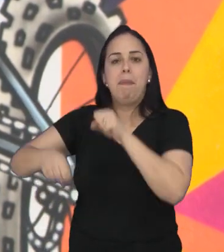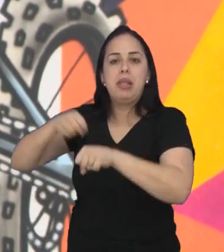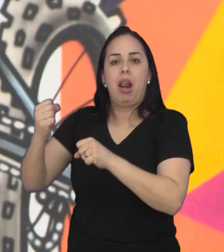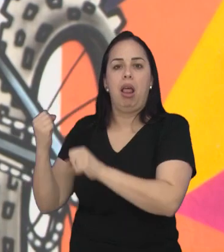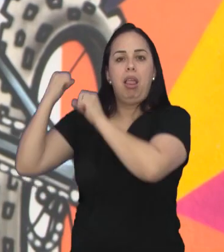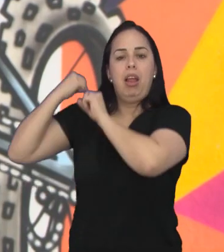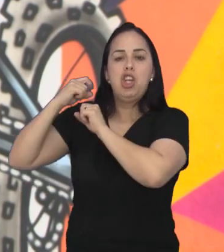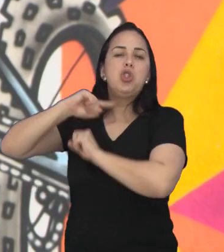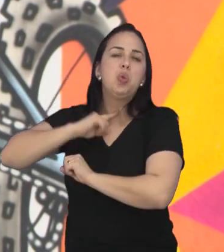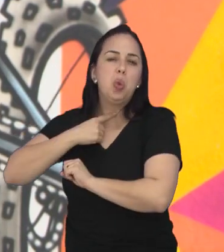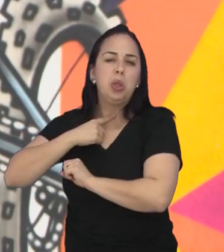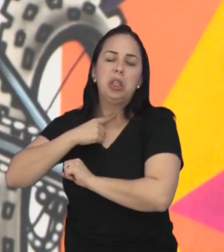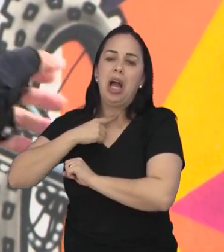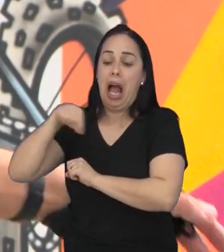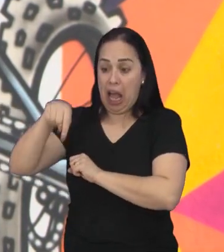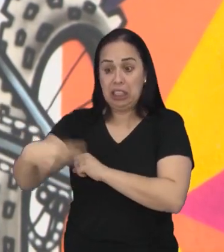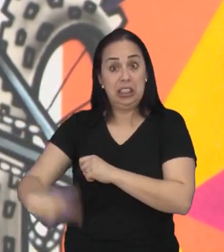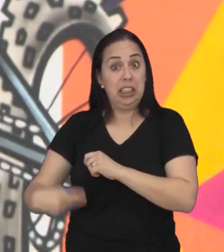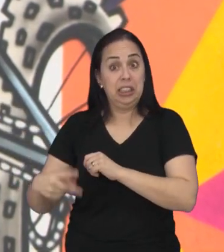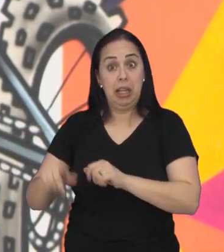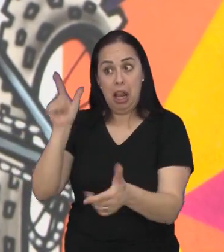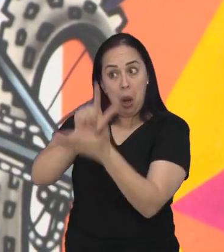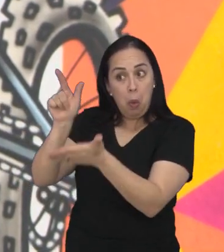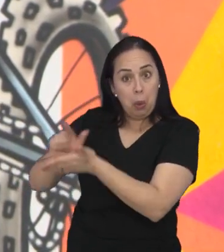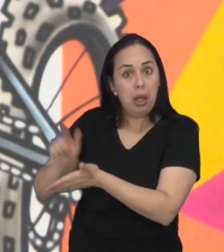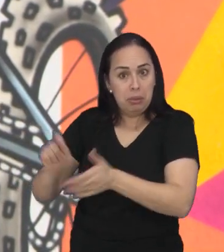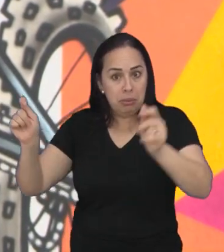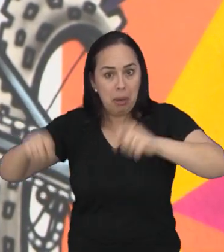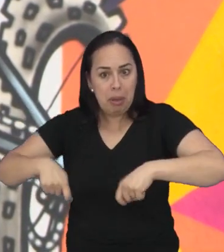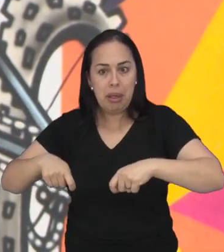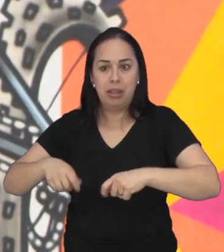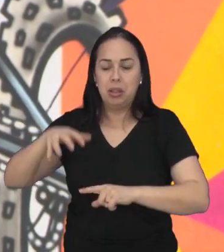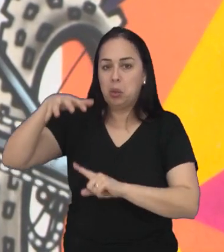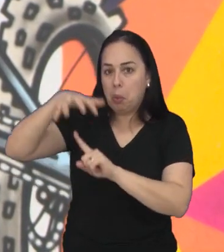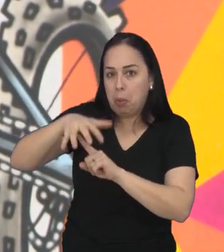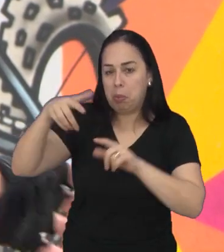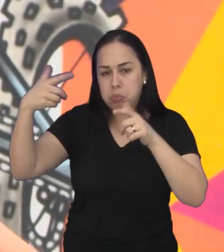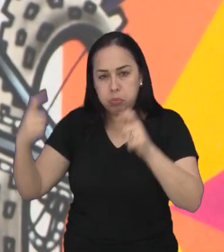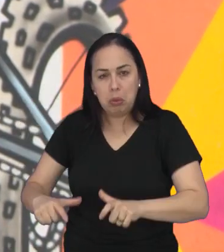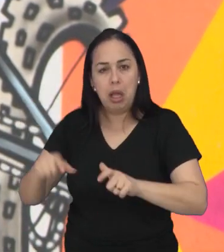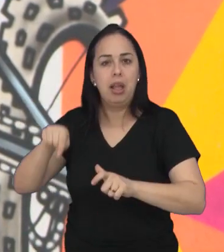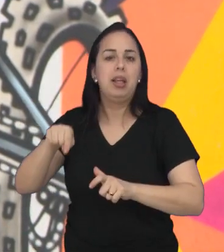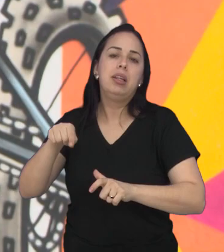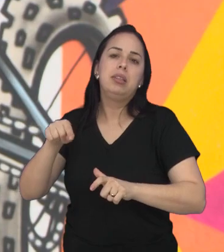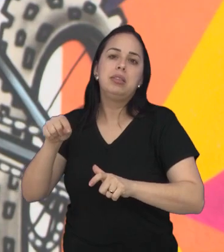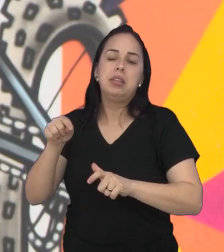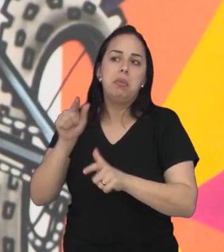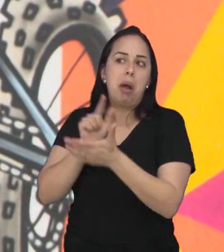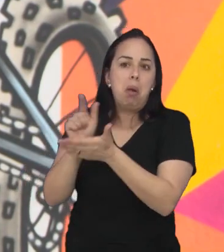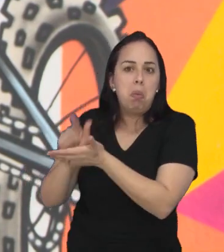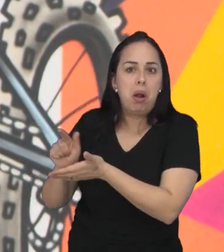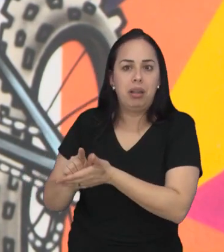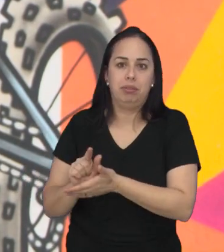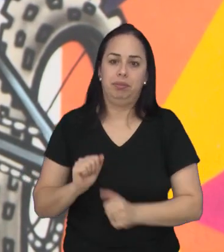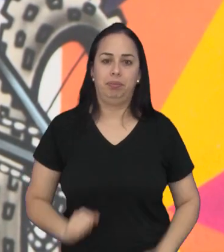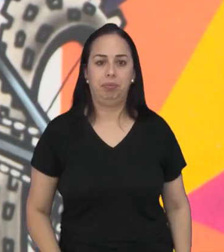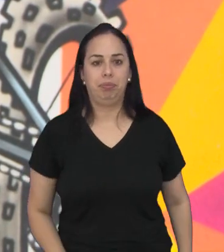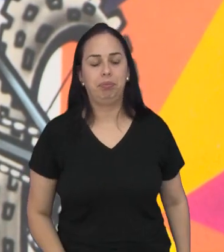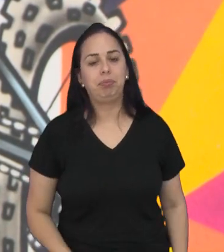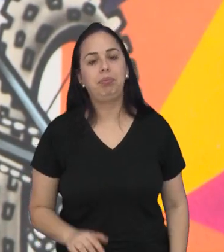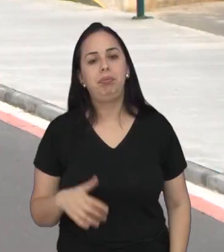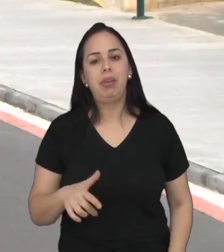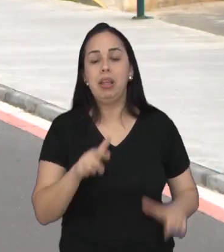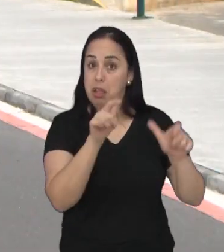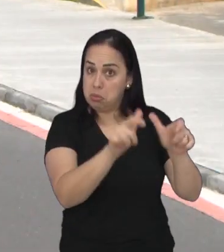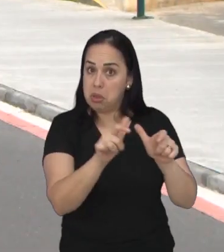tudo e aí você tem a opção de pegar e tirar o excesso de B aqui dentro aqui no back Point né E poder est tirando o restante da sugeira